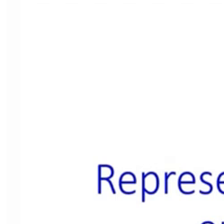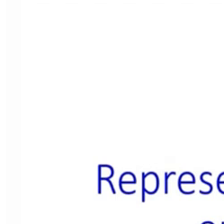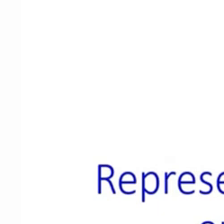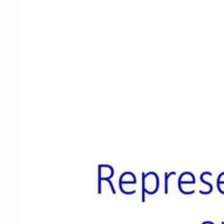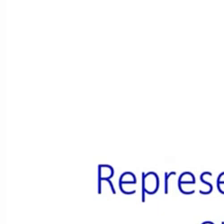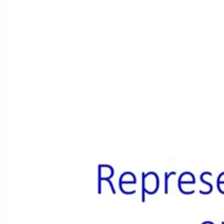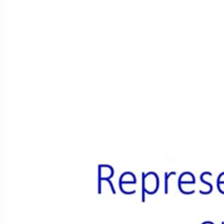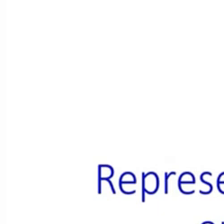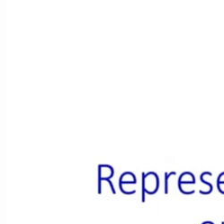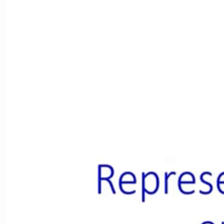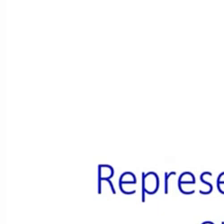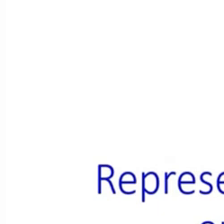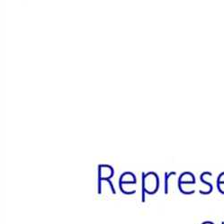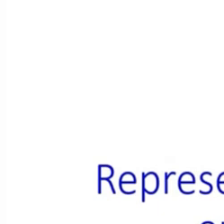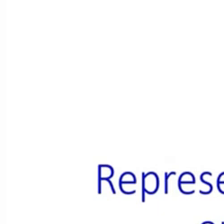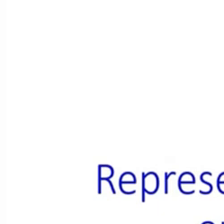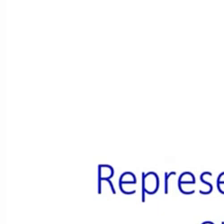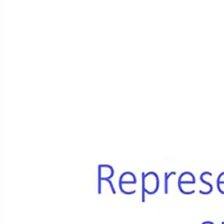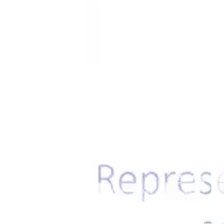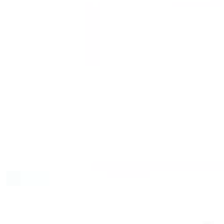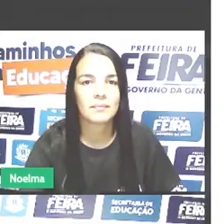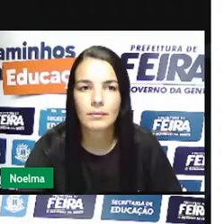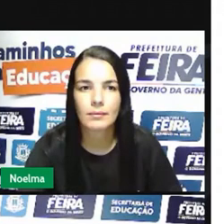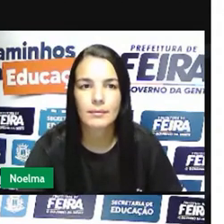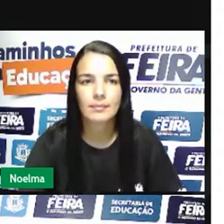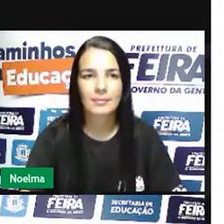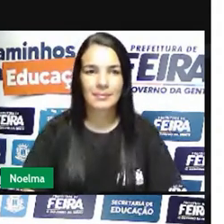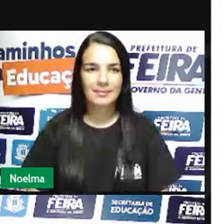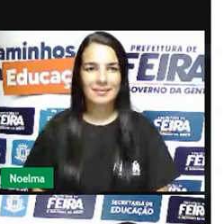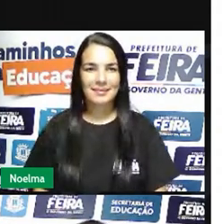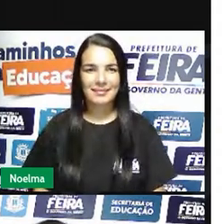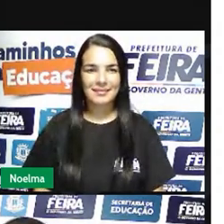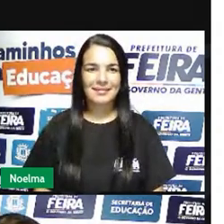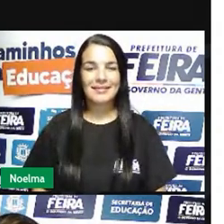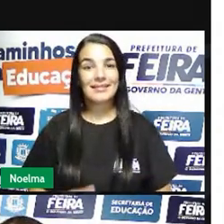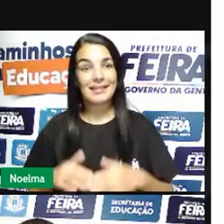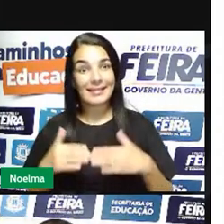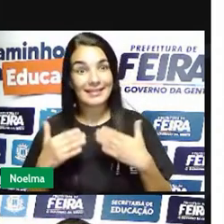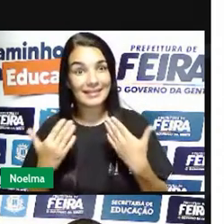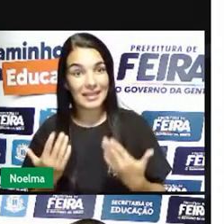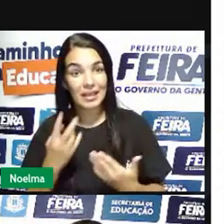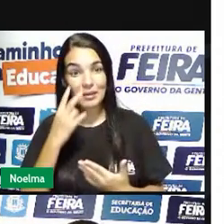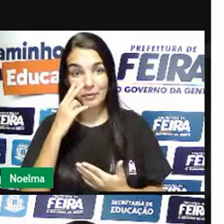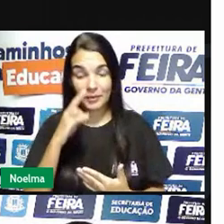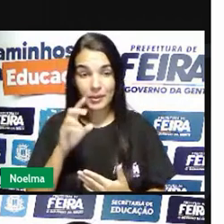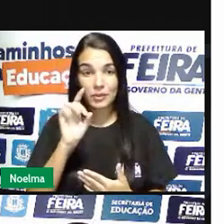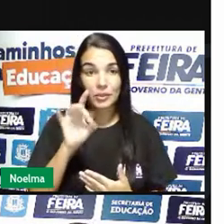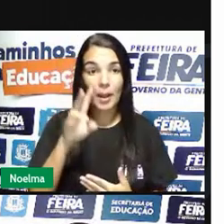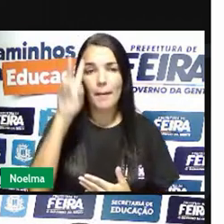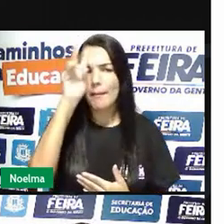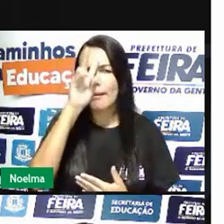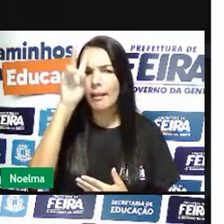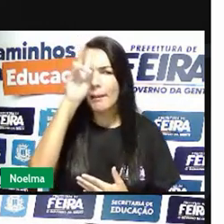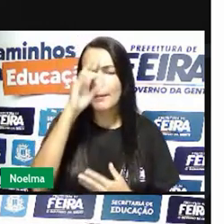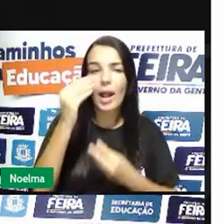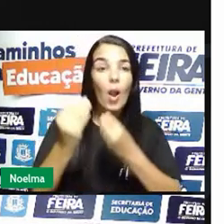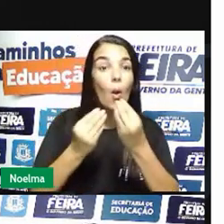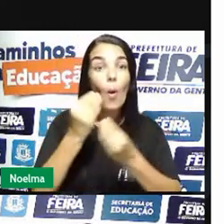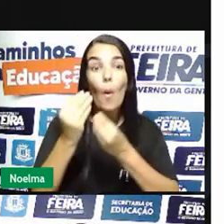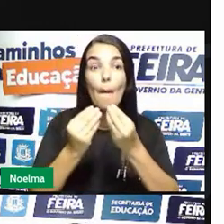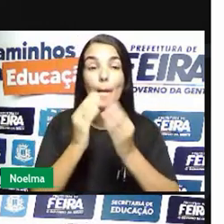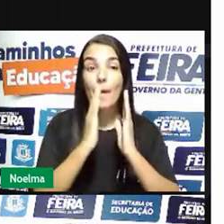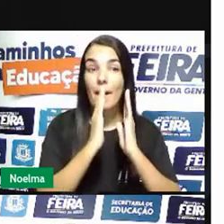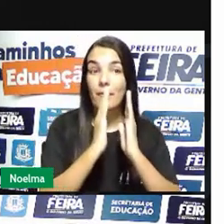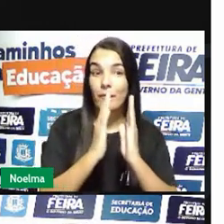porque dois é a metade de 4 e essa criança só para vocês relembrar relembrar